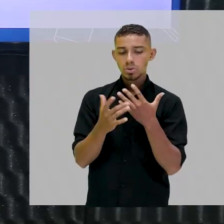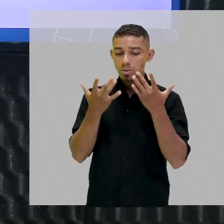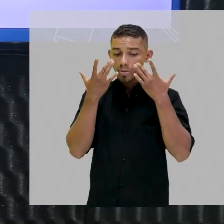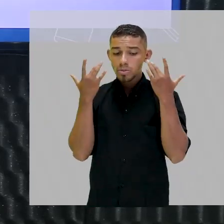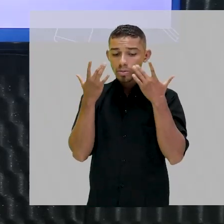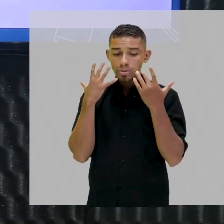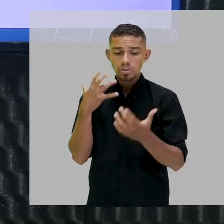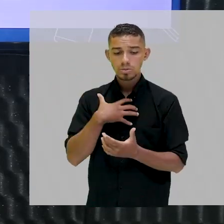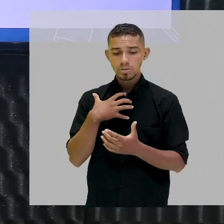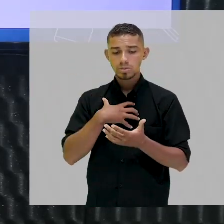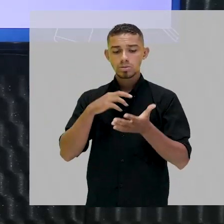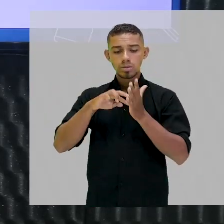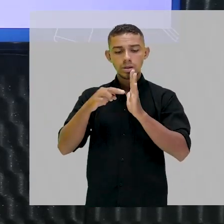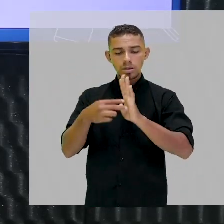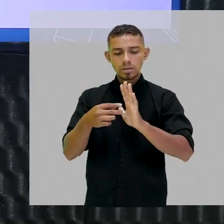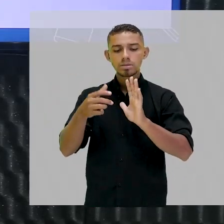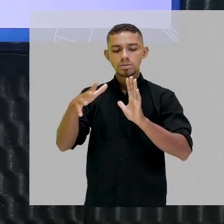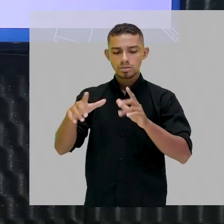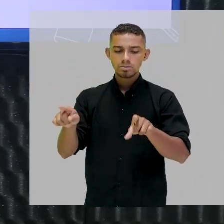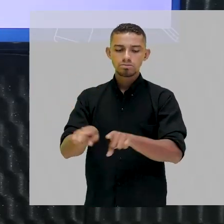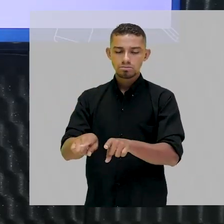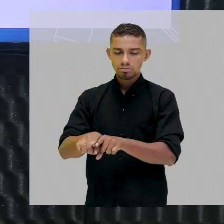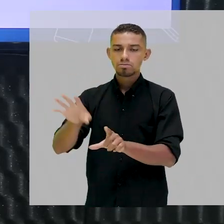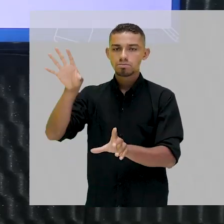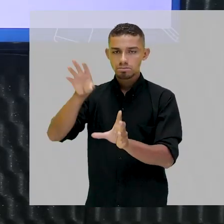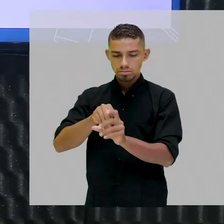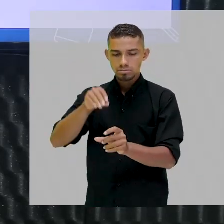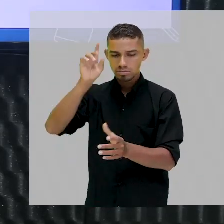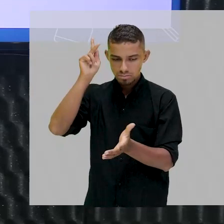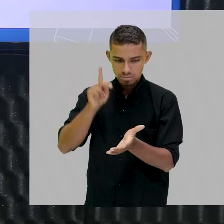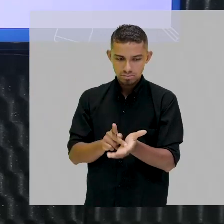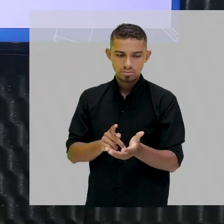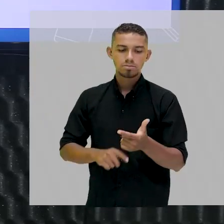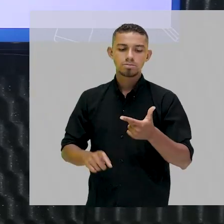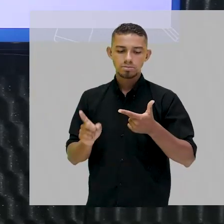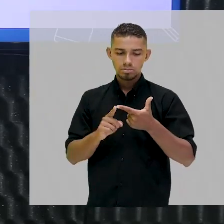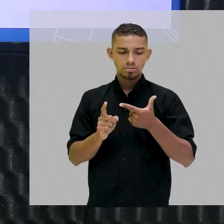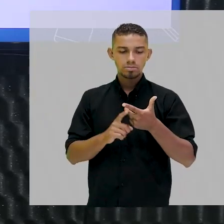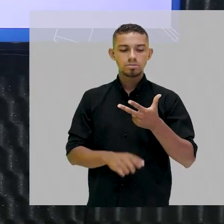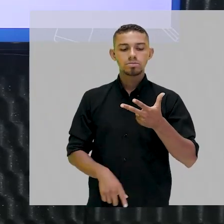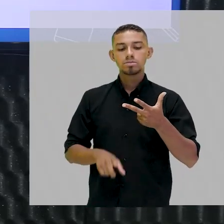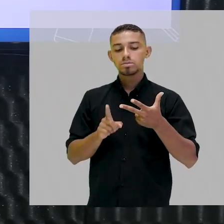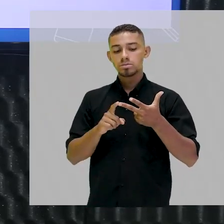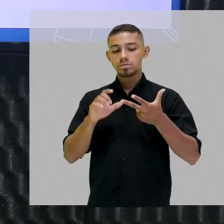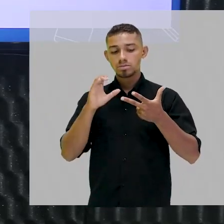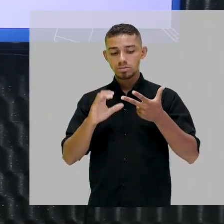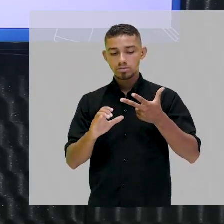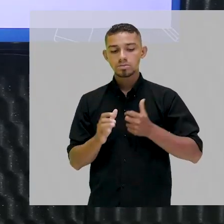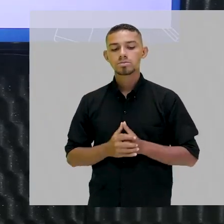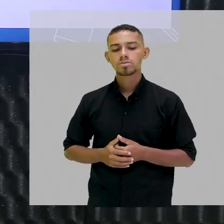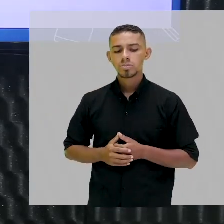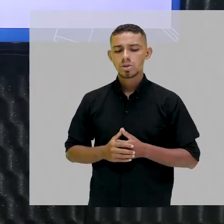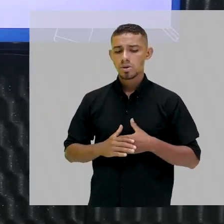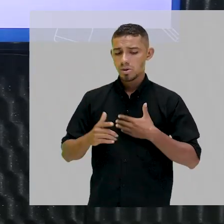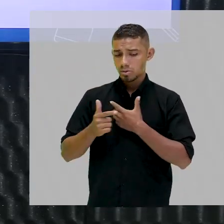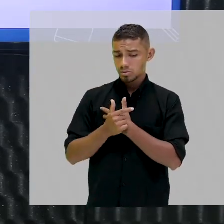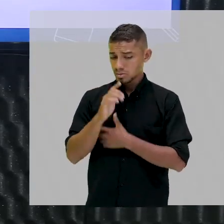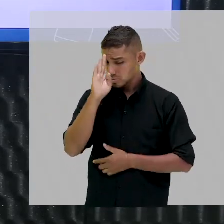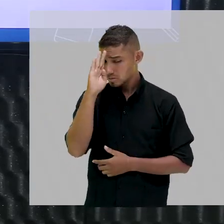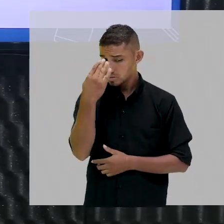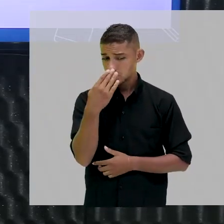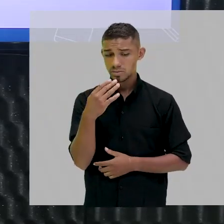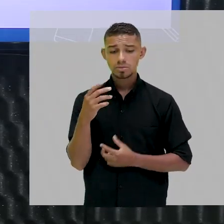de sentido. Essa opção também é verdadeira. A função principal do hip